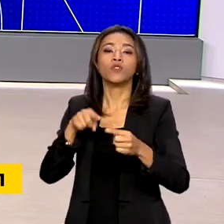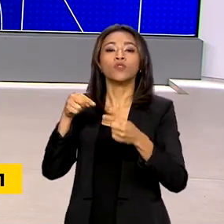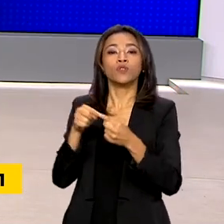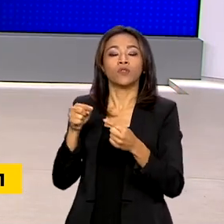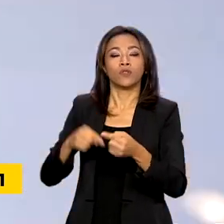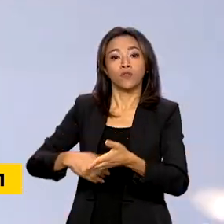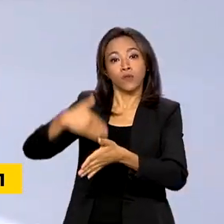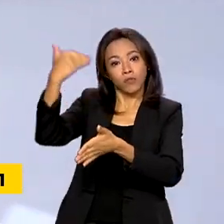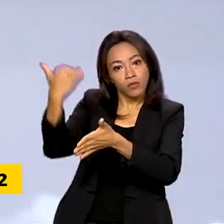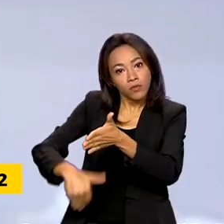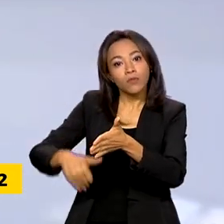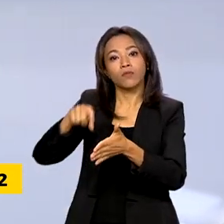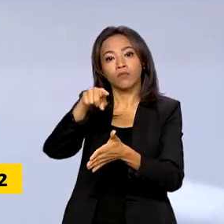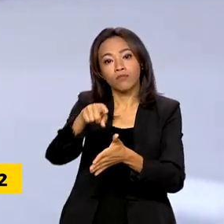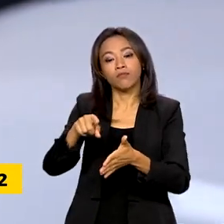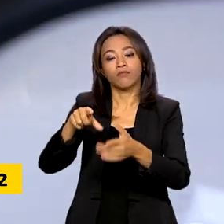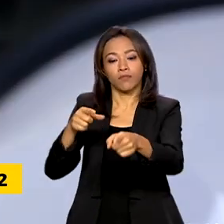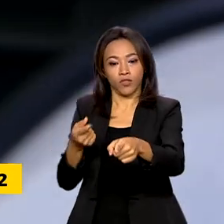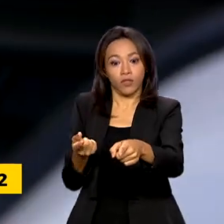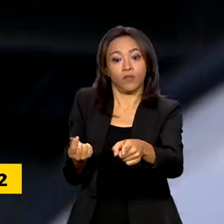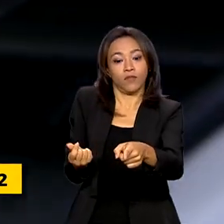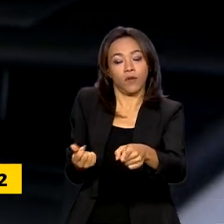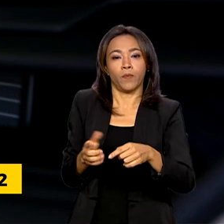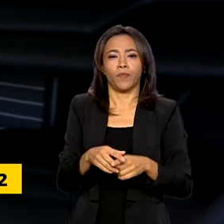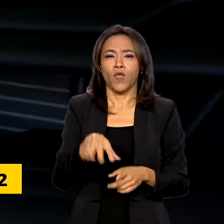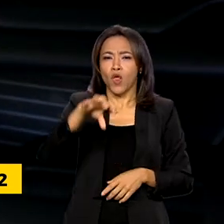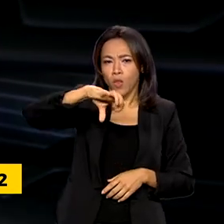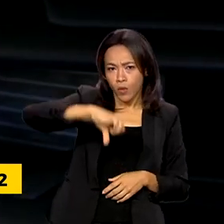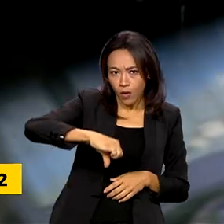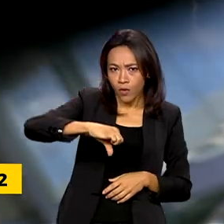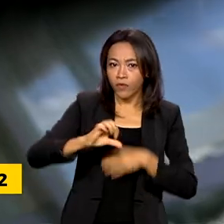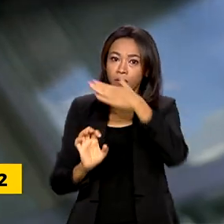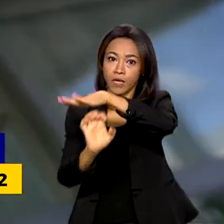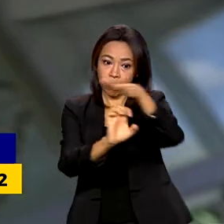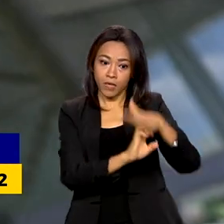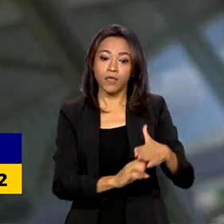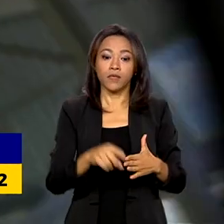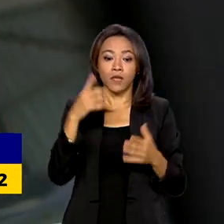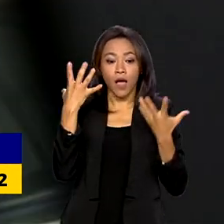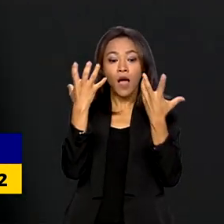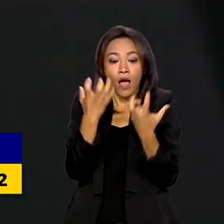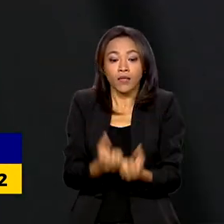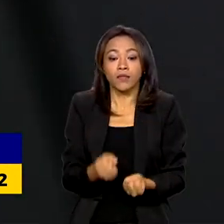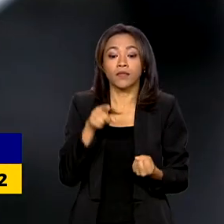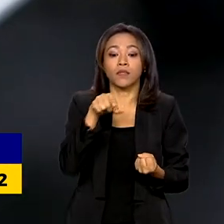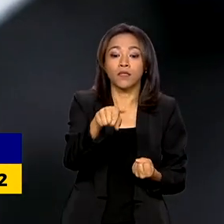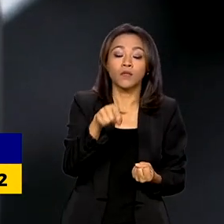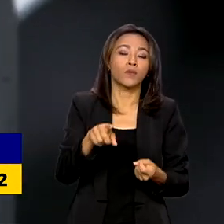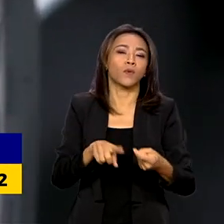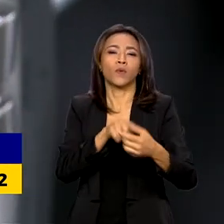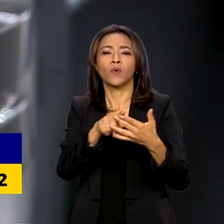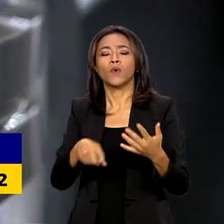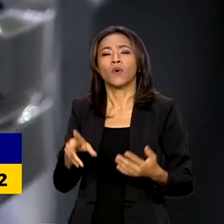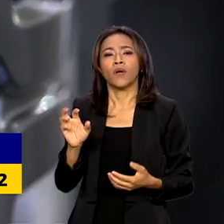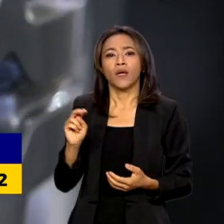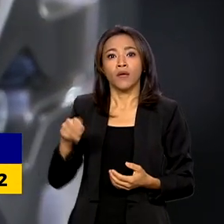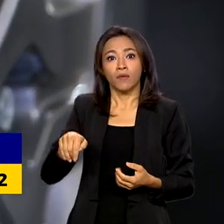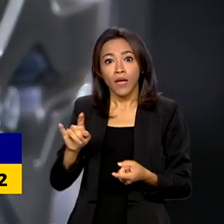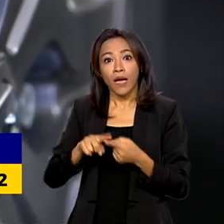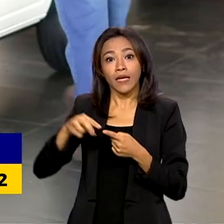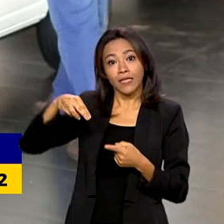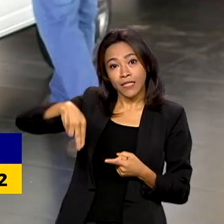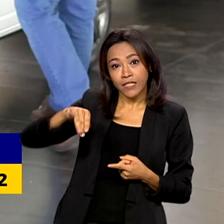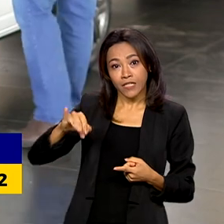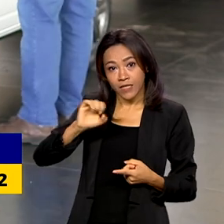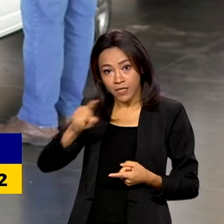veículos. 9 montadoras aderiram ao programa: Renault, Volkswagen, Toyota, Hyundai,